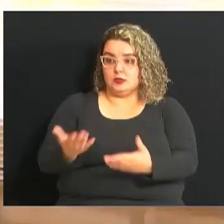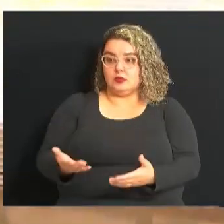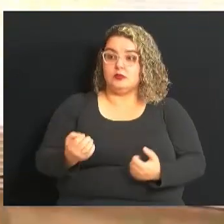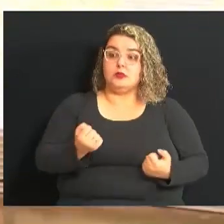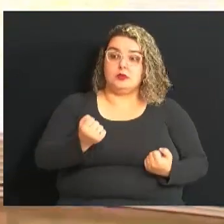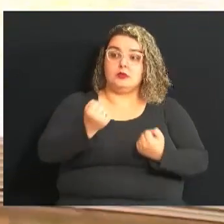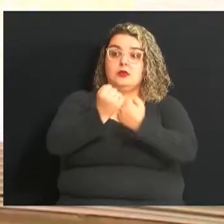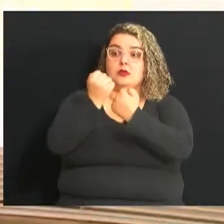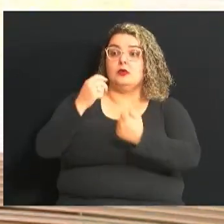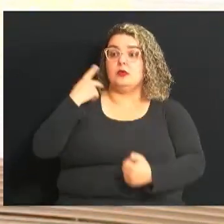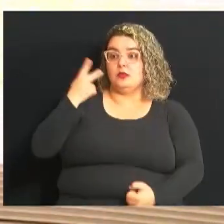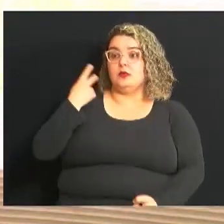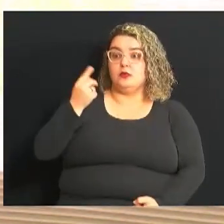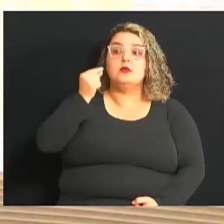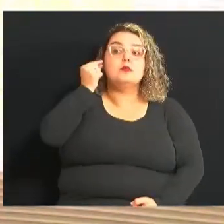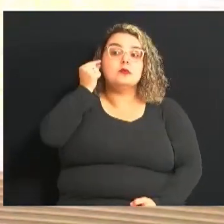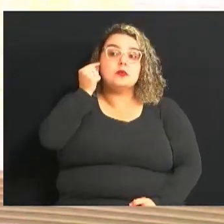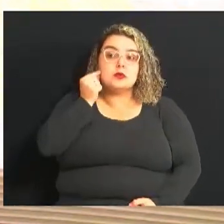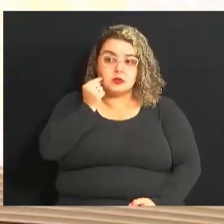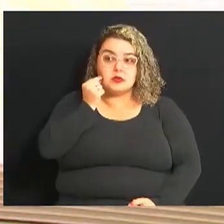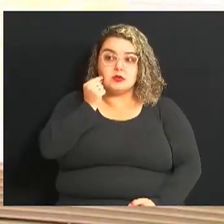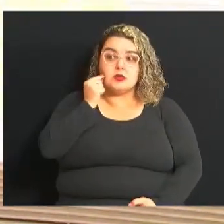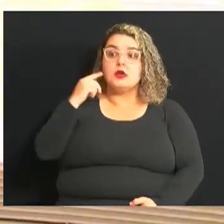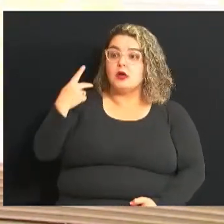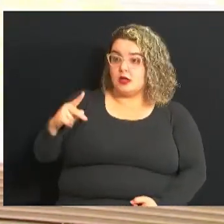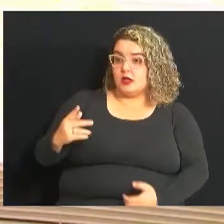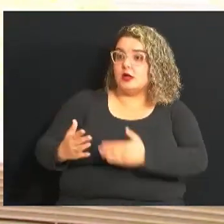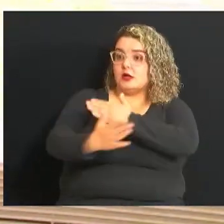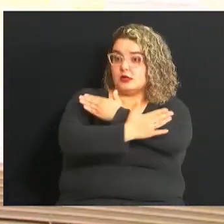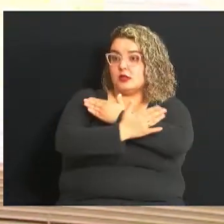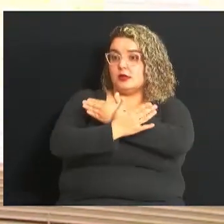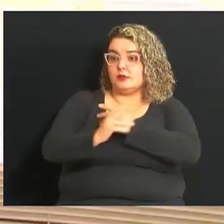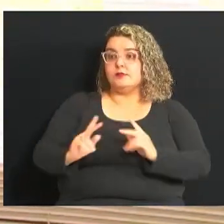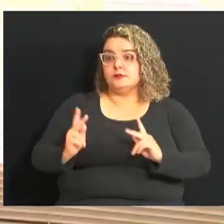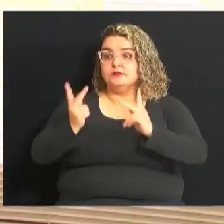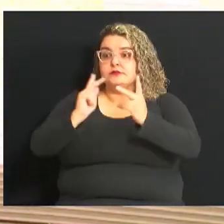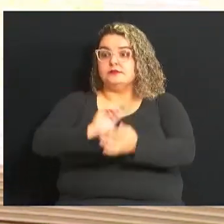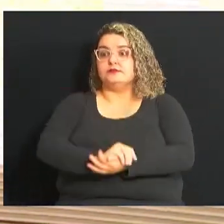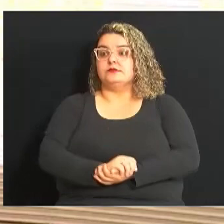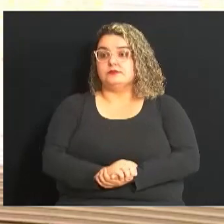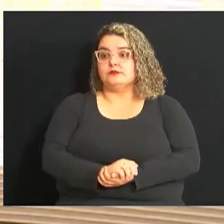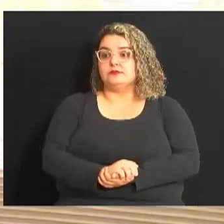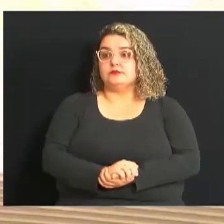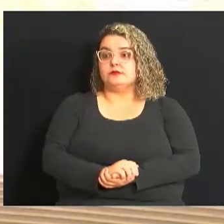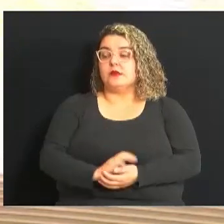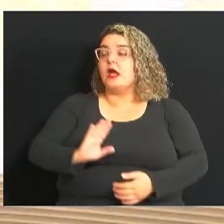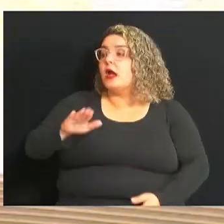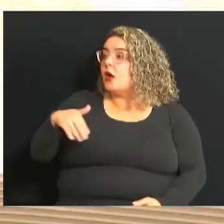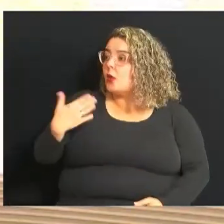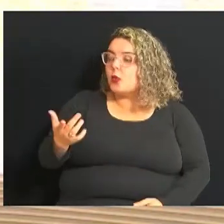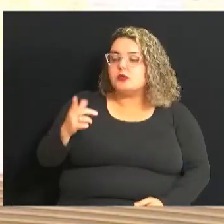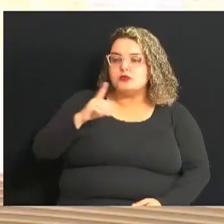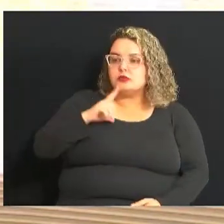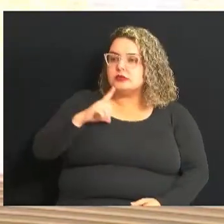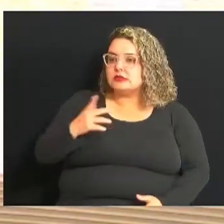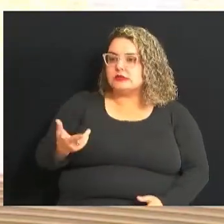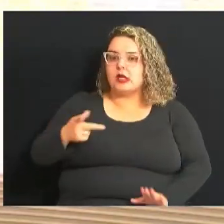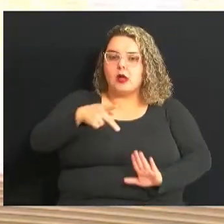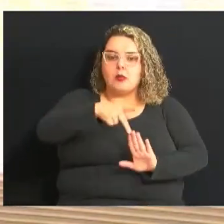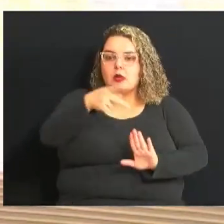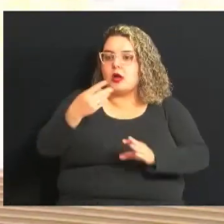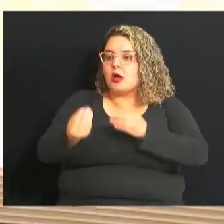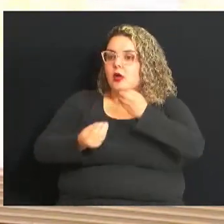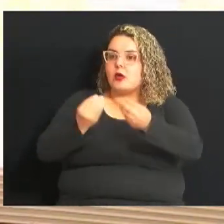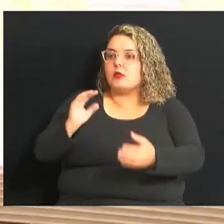do vereador Marcelo Silva. Foi ele quem nos ajudou nessa conquista. Bom, e quando vai ter, então, a portaria, como vai